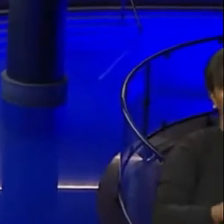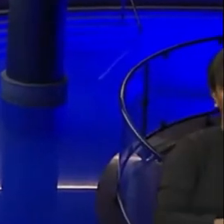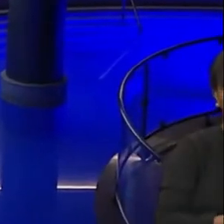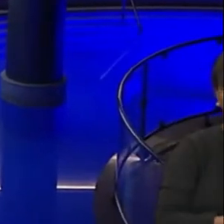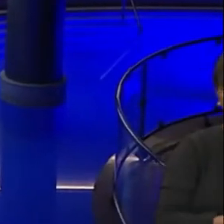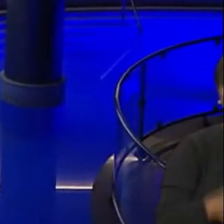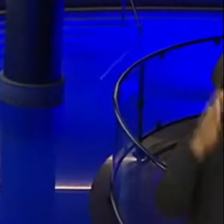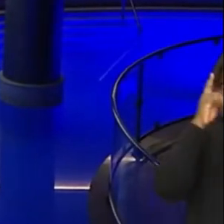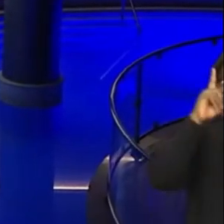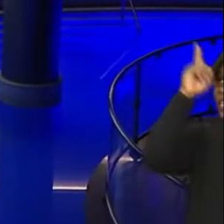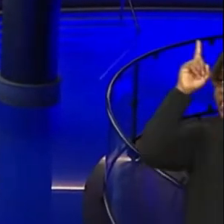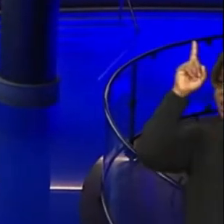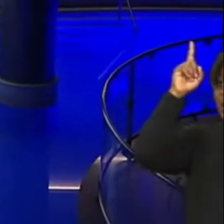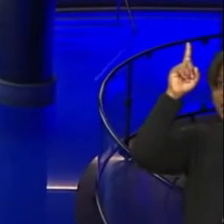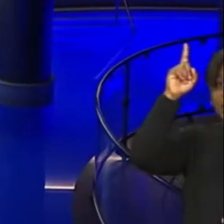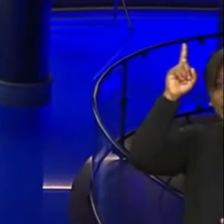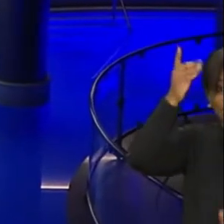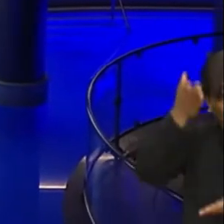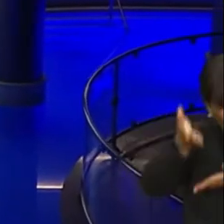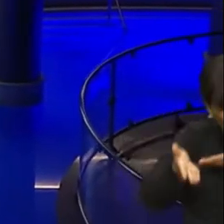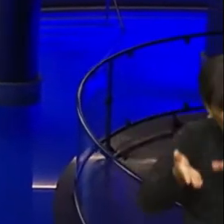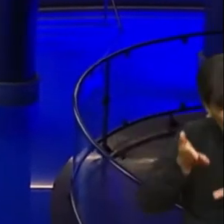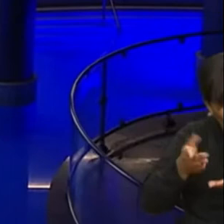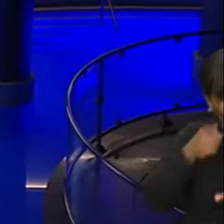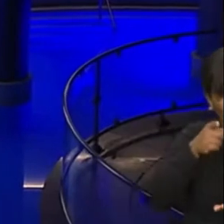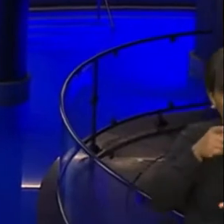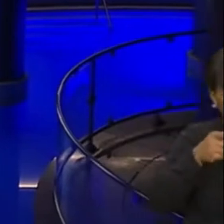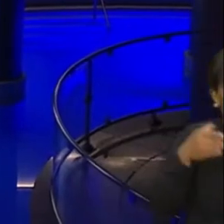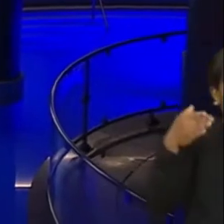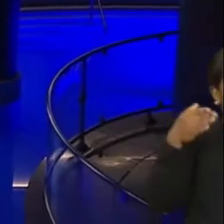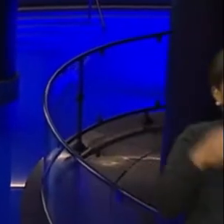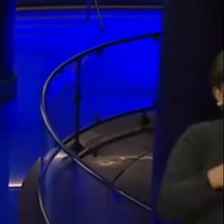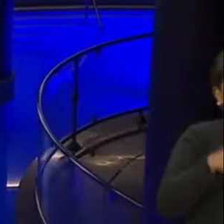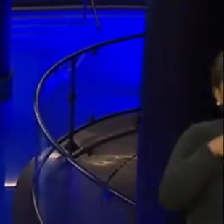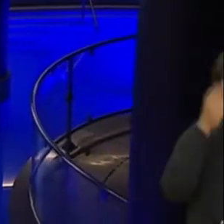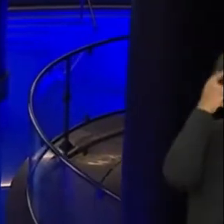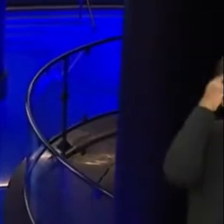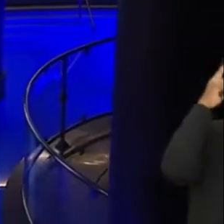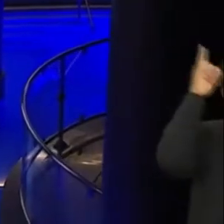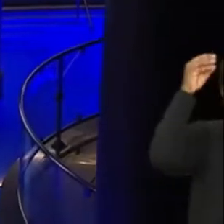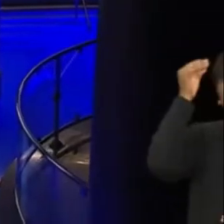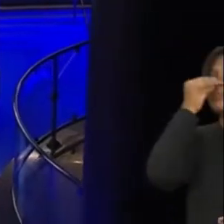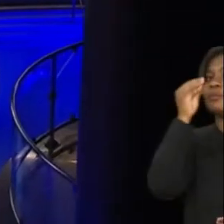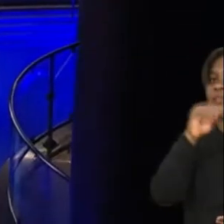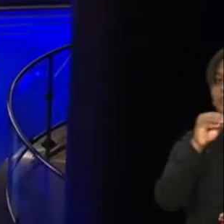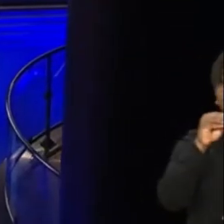Sabia que ele cuida de você até quando você acha que ele te abandonou?